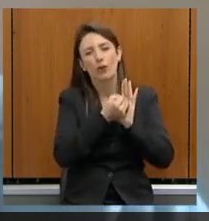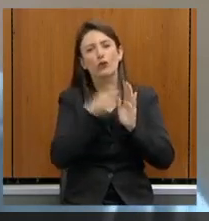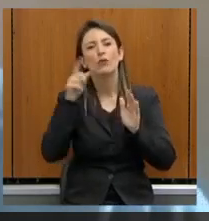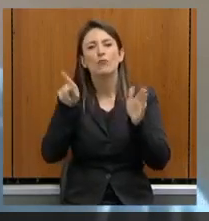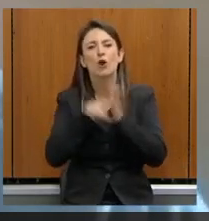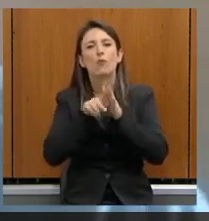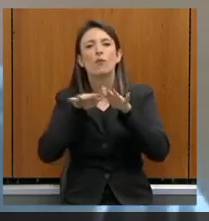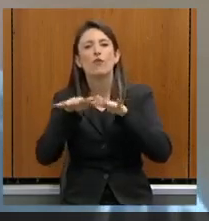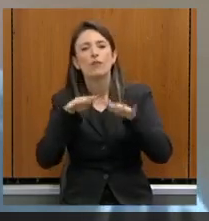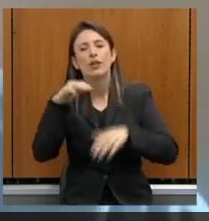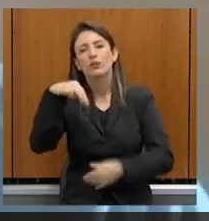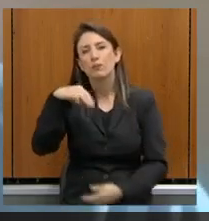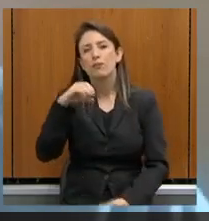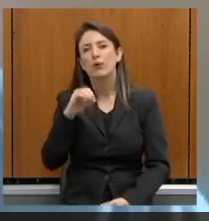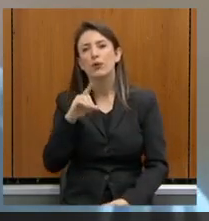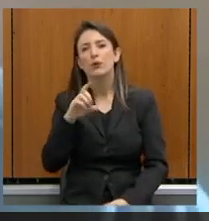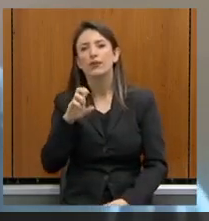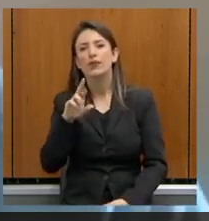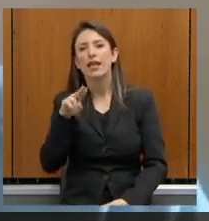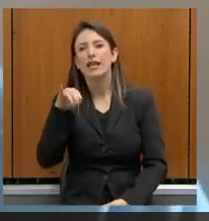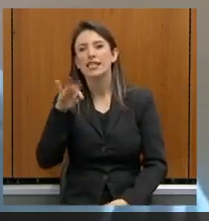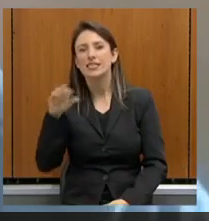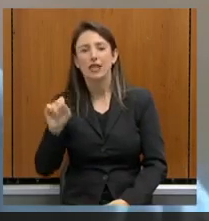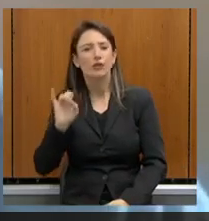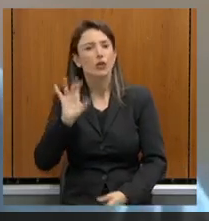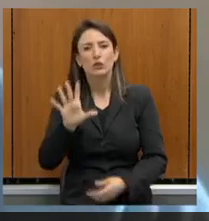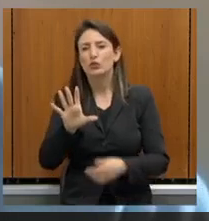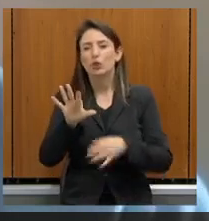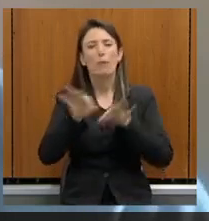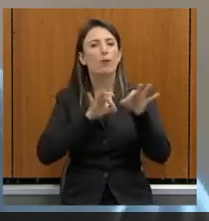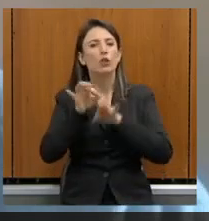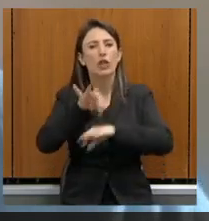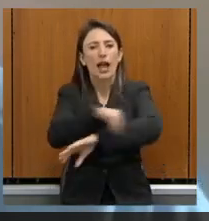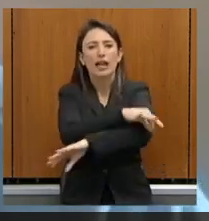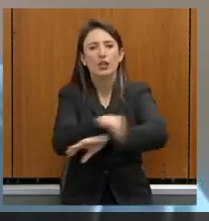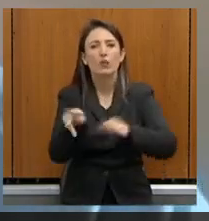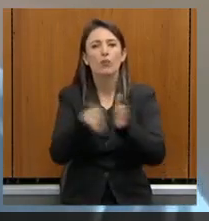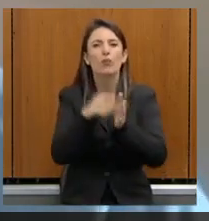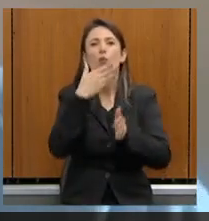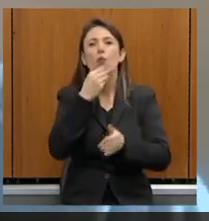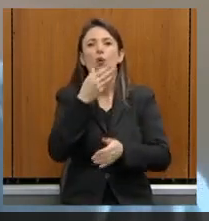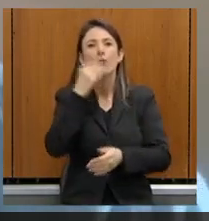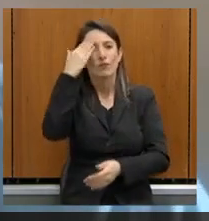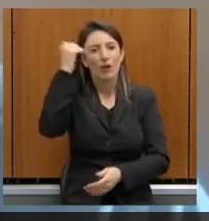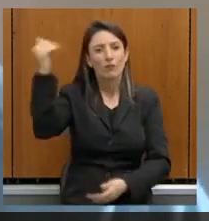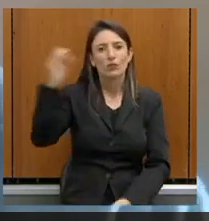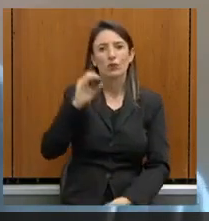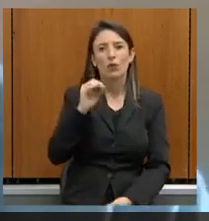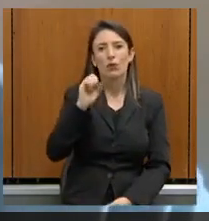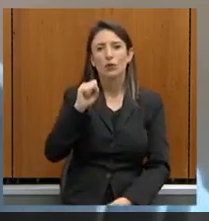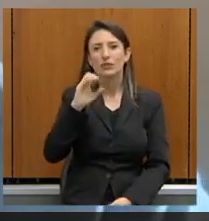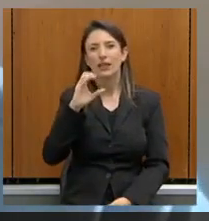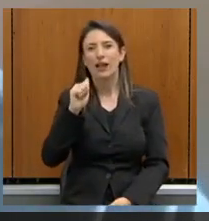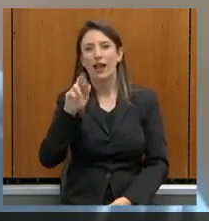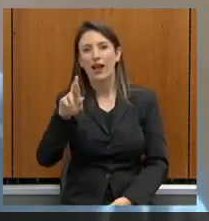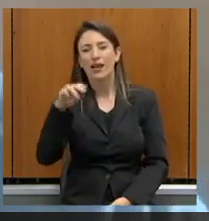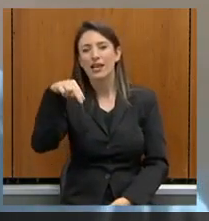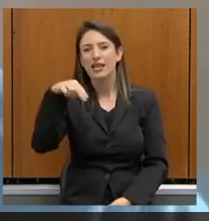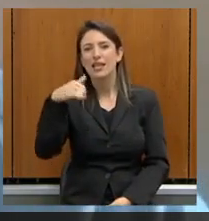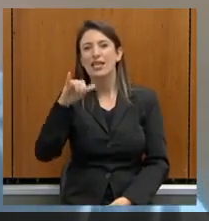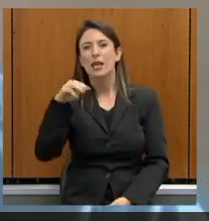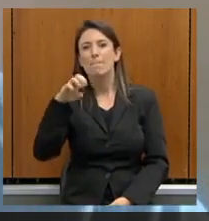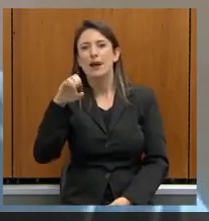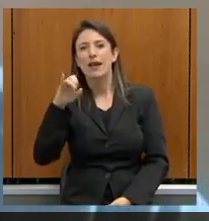não só nos projetos arquitetônicos de Oscar Niemeyer, mas também no paisagismo de Boulé Marx, nas